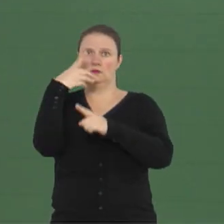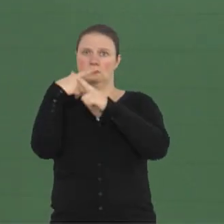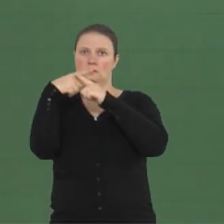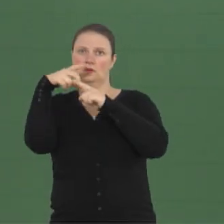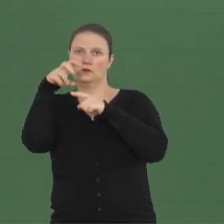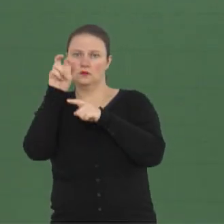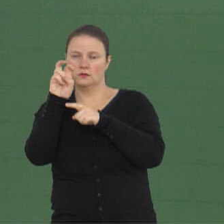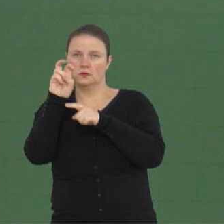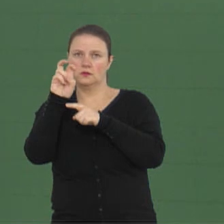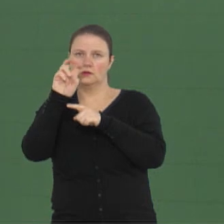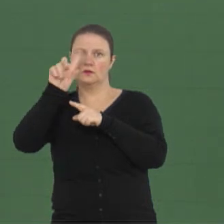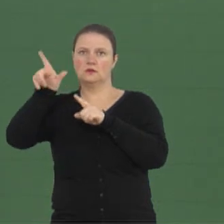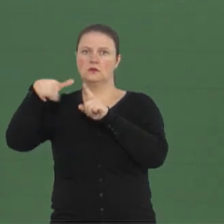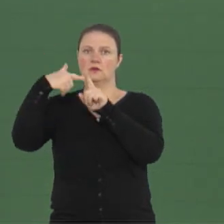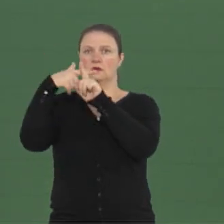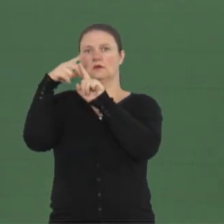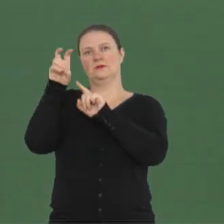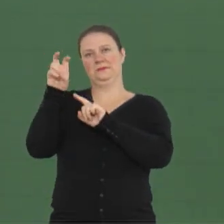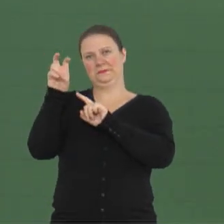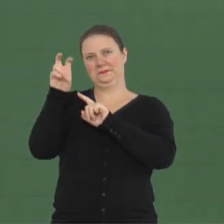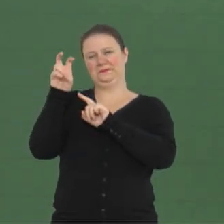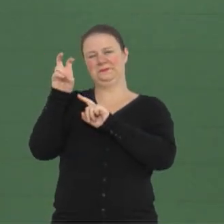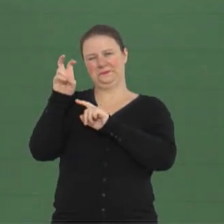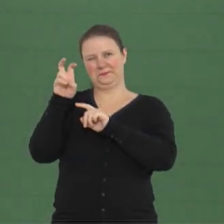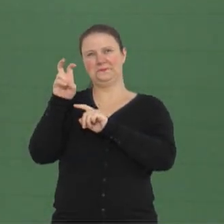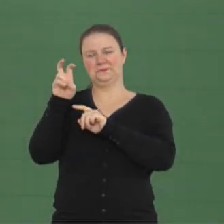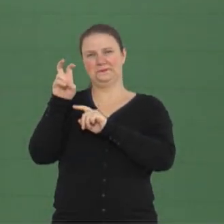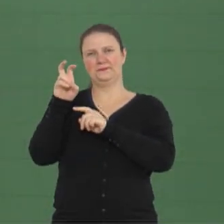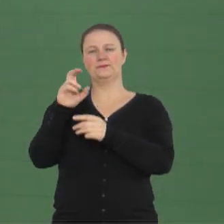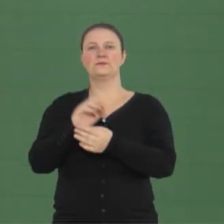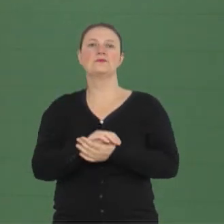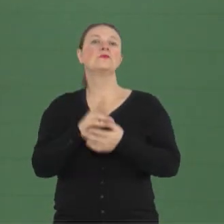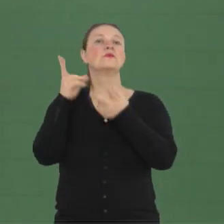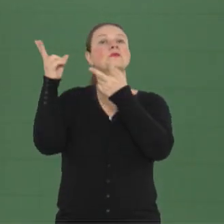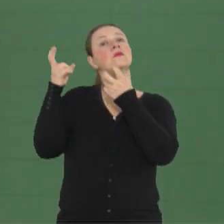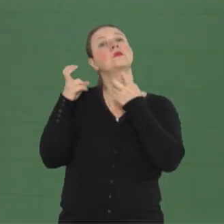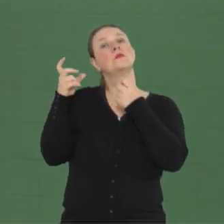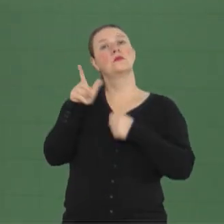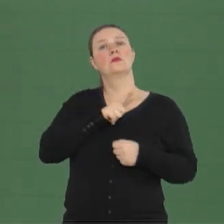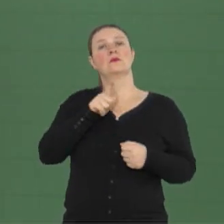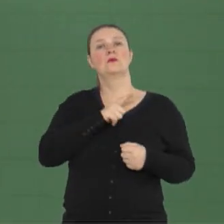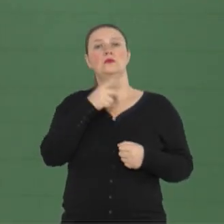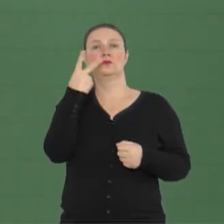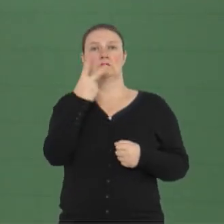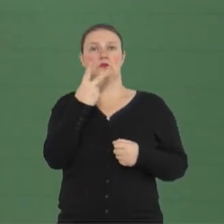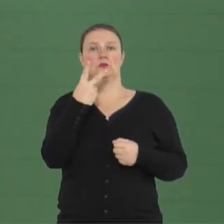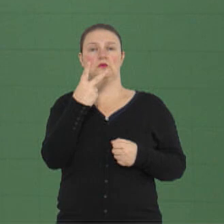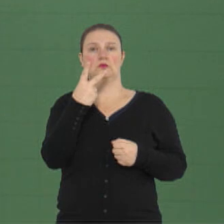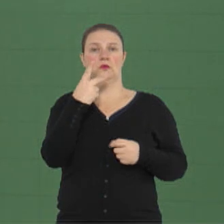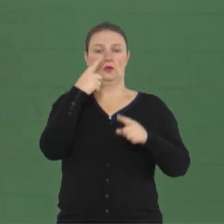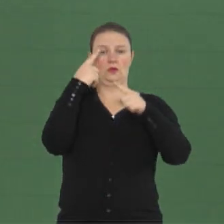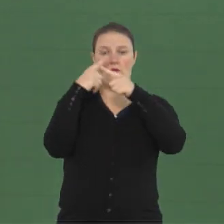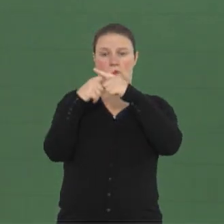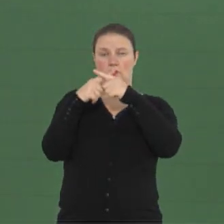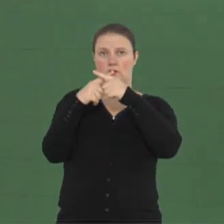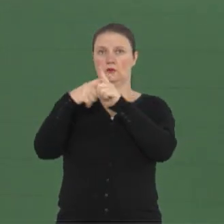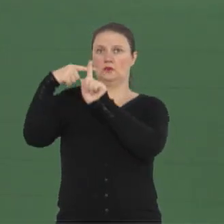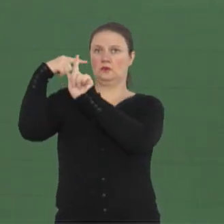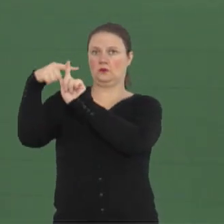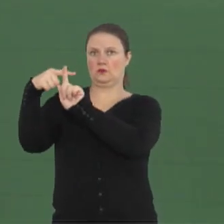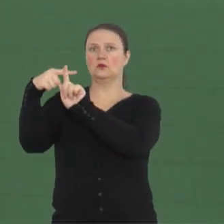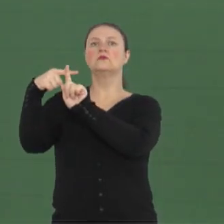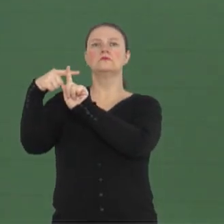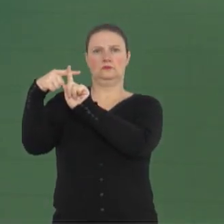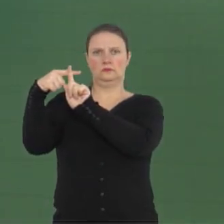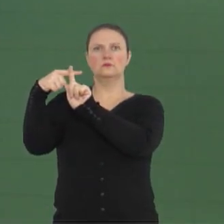vezes 5, mais 5. Observe que nós temos também 2 operações, a multiplicação e